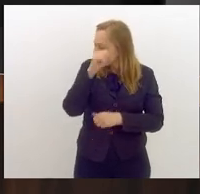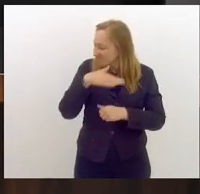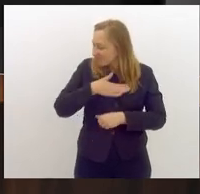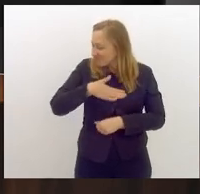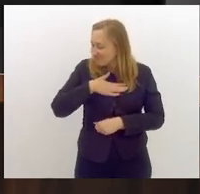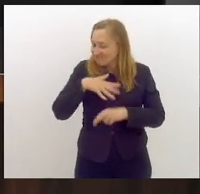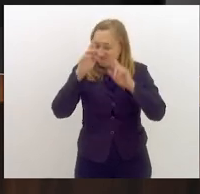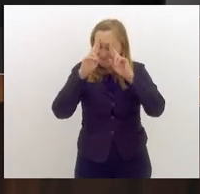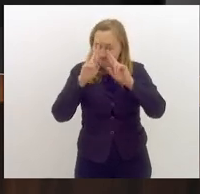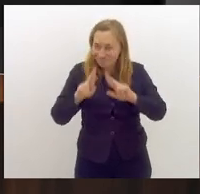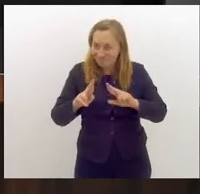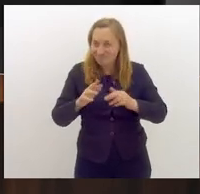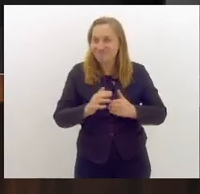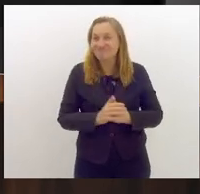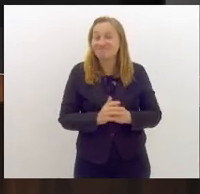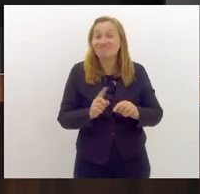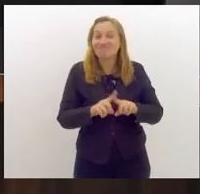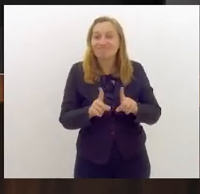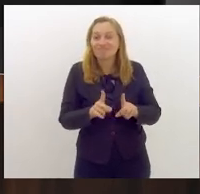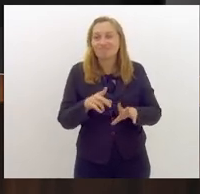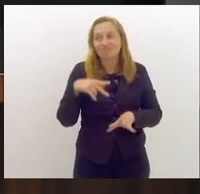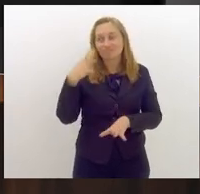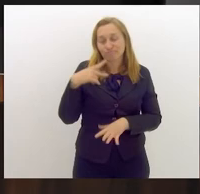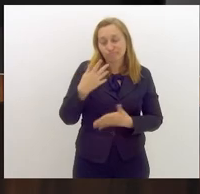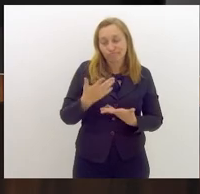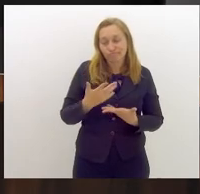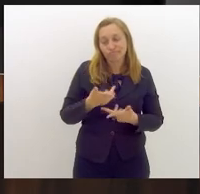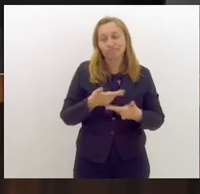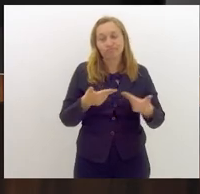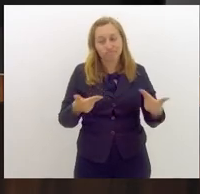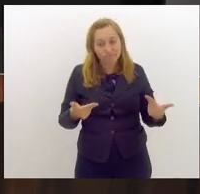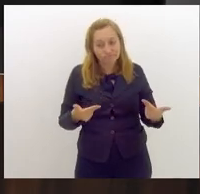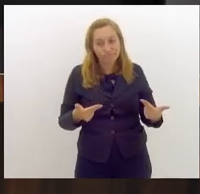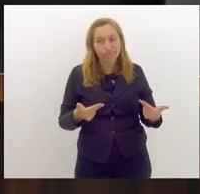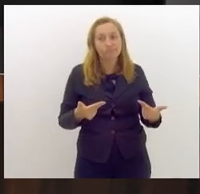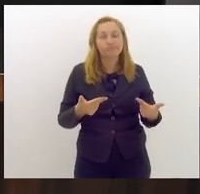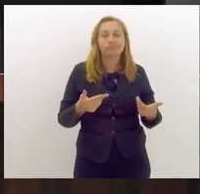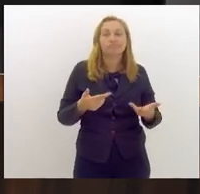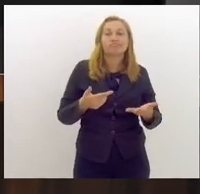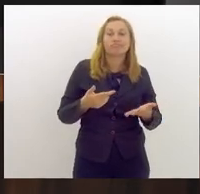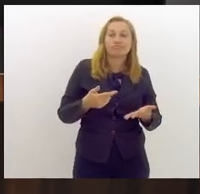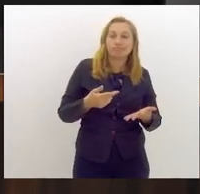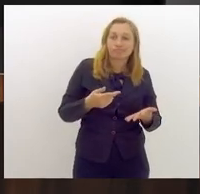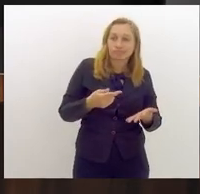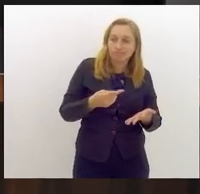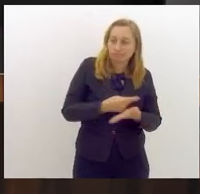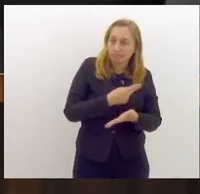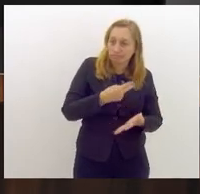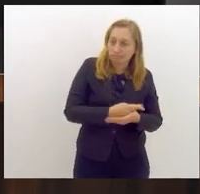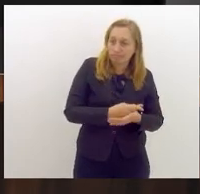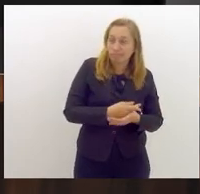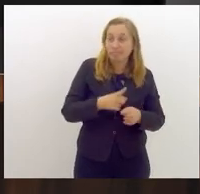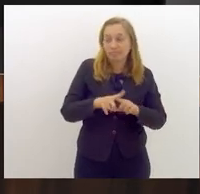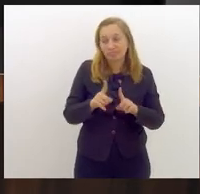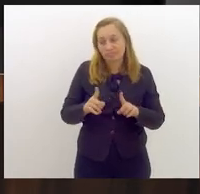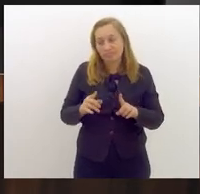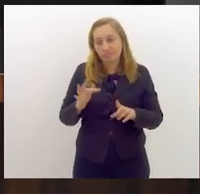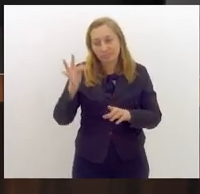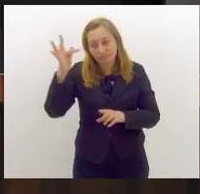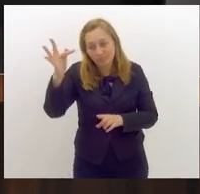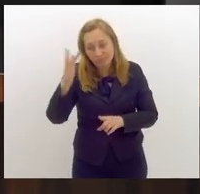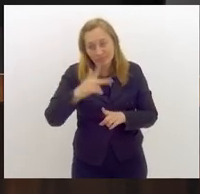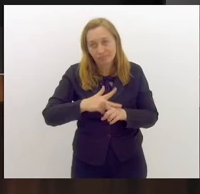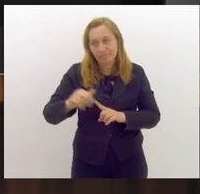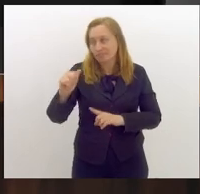e a respeitar mas a política tem dessas coisas tem tropeços mas lá na frente tem vitórias